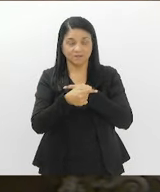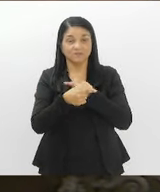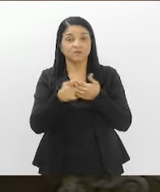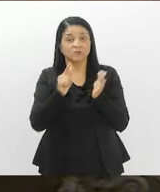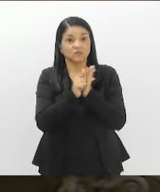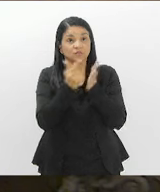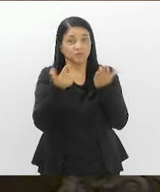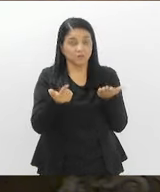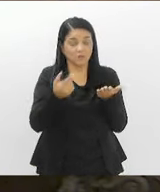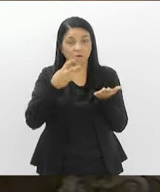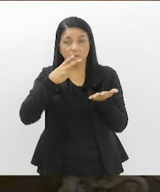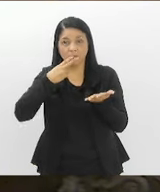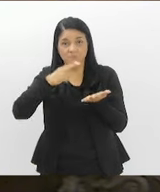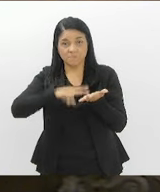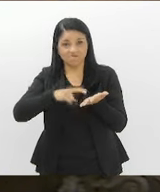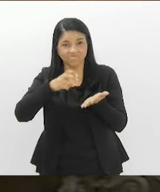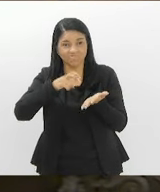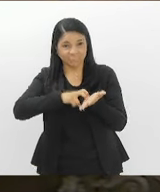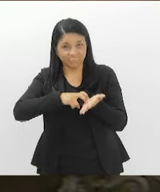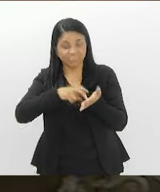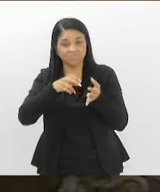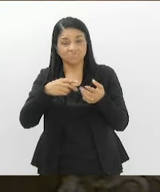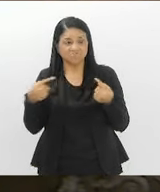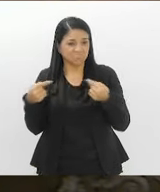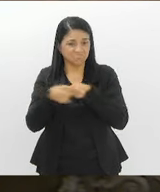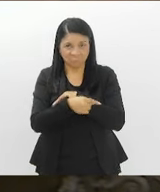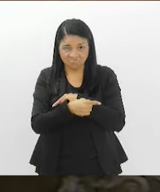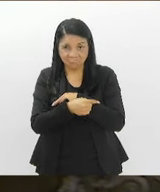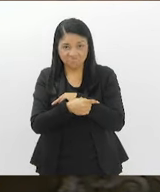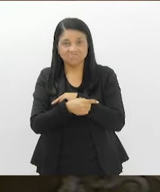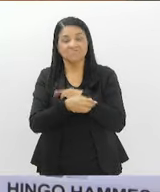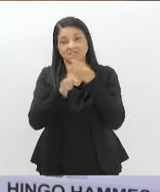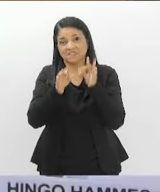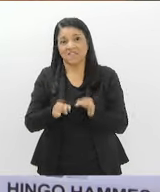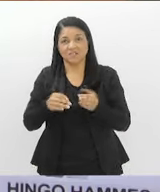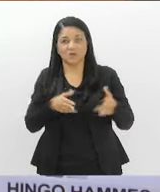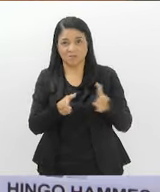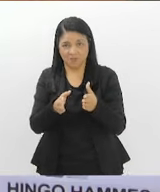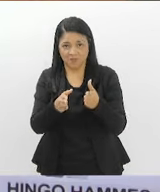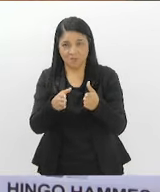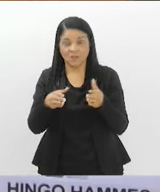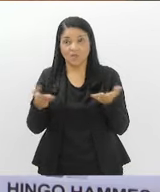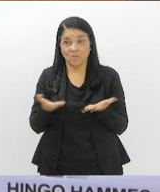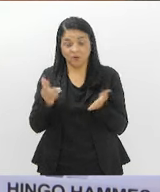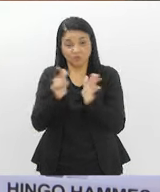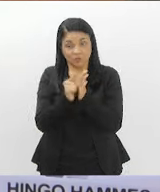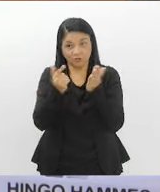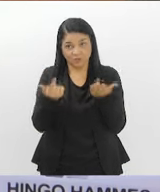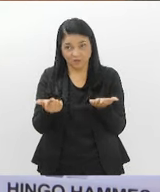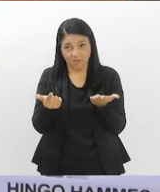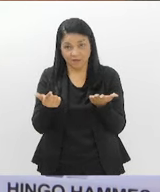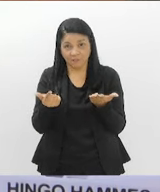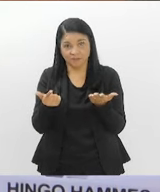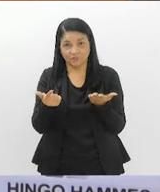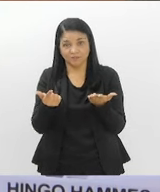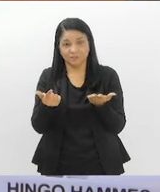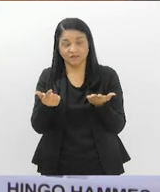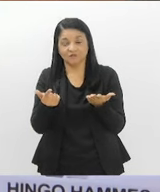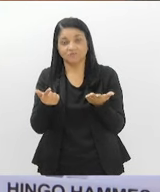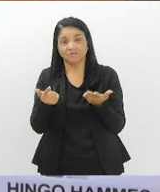desagrada os dois lados, é porque está no caminho certo. Hoje, grandes jornais estão virando porta-aviões à